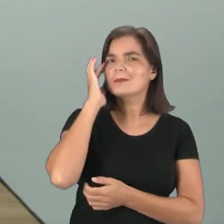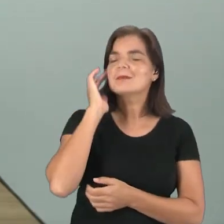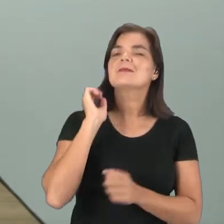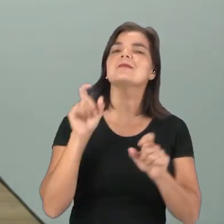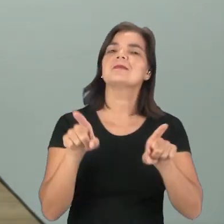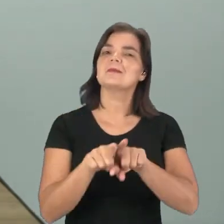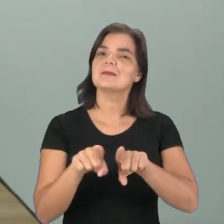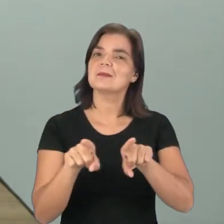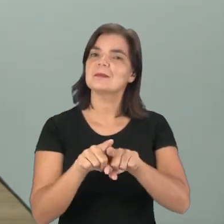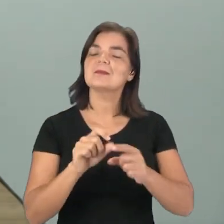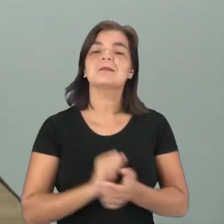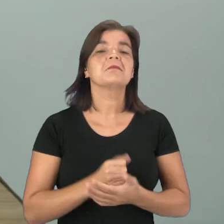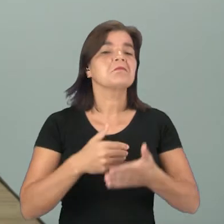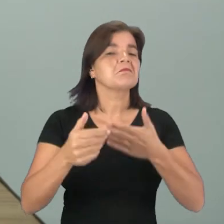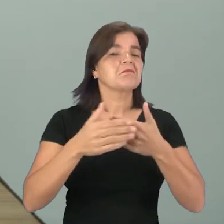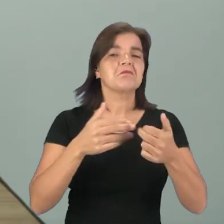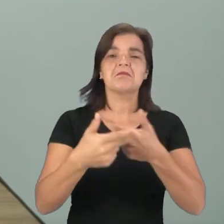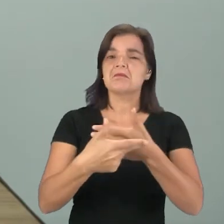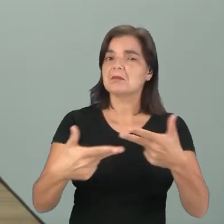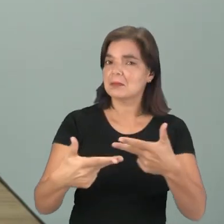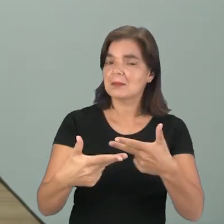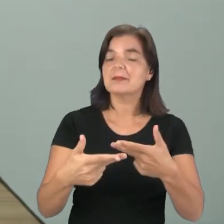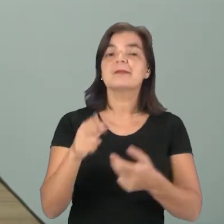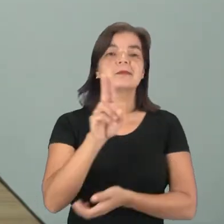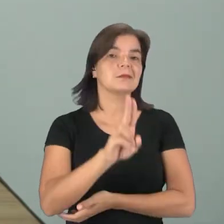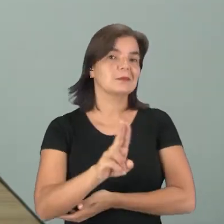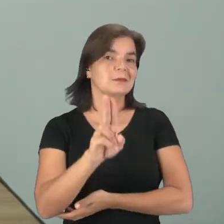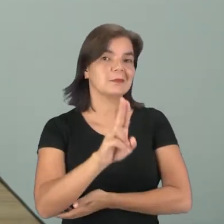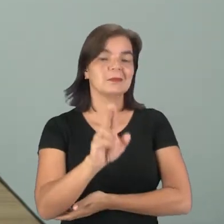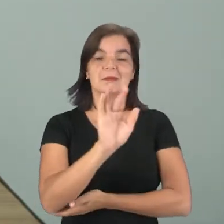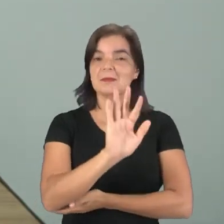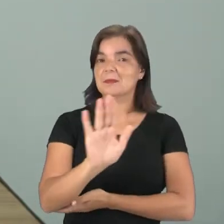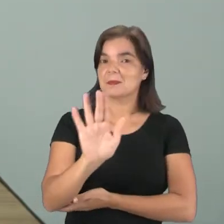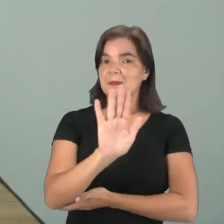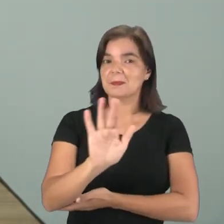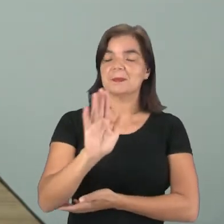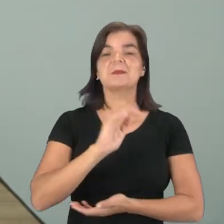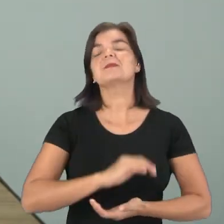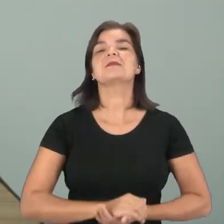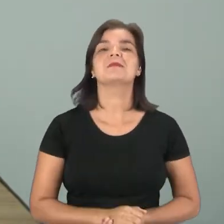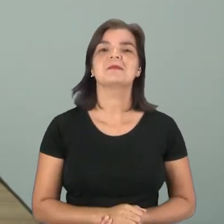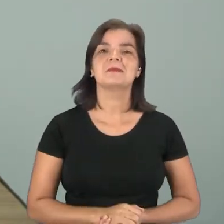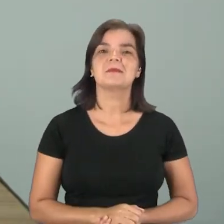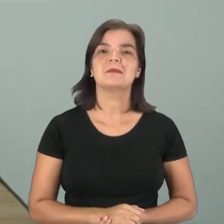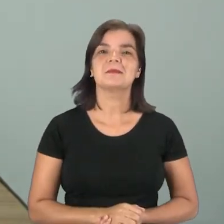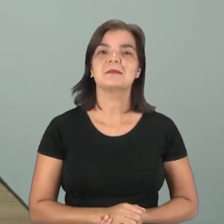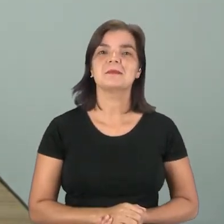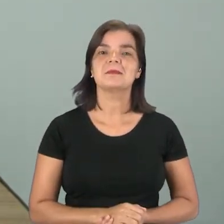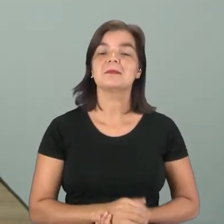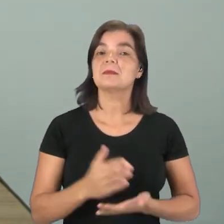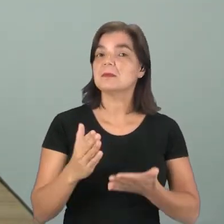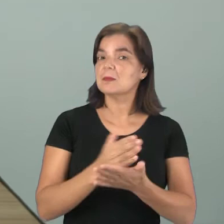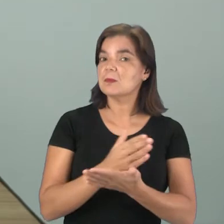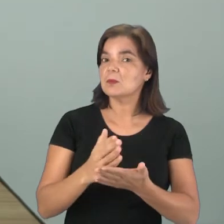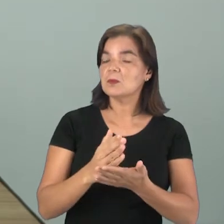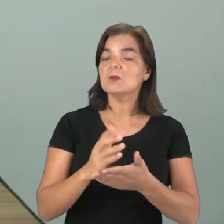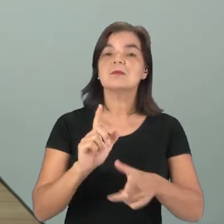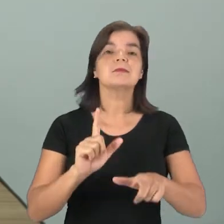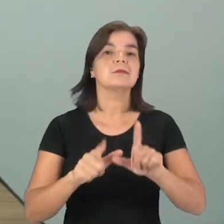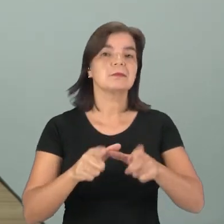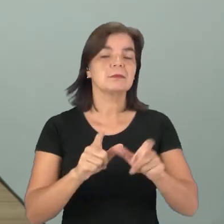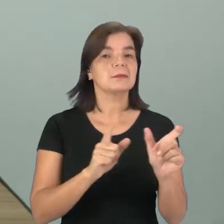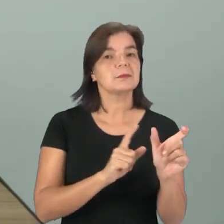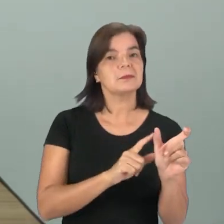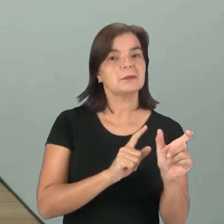pessoas podemos escrever qualquer nome usando estas letras algumas letras